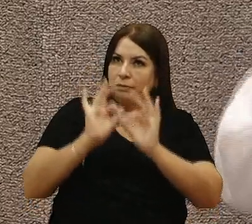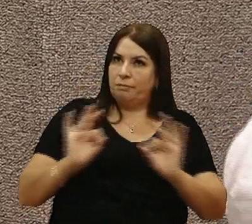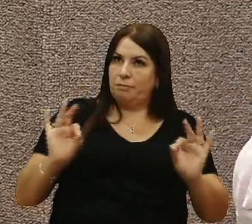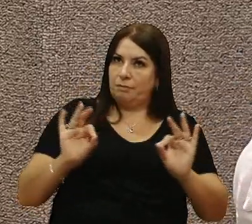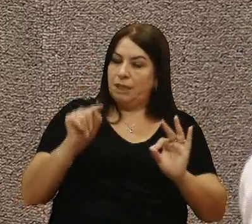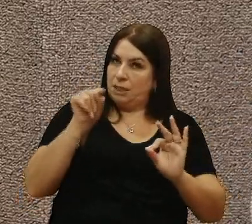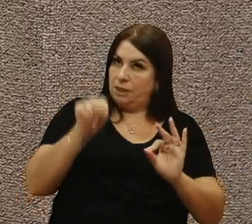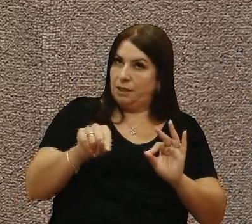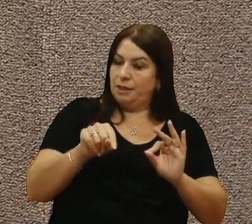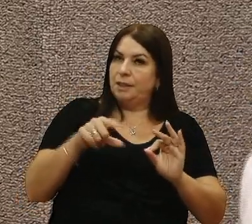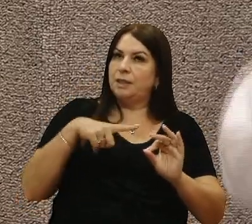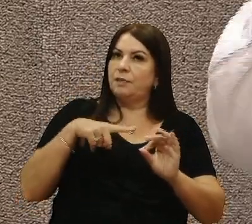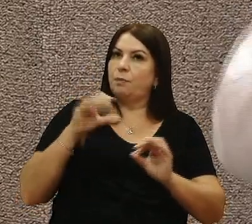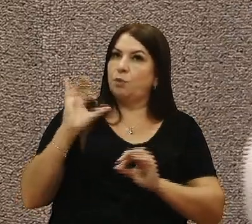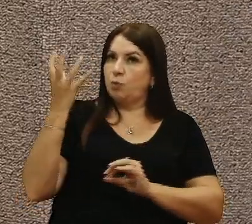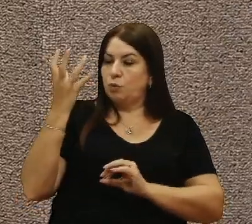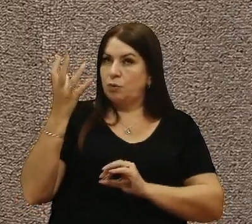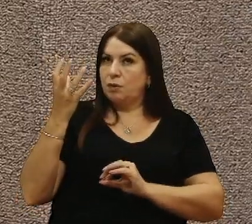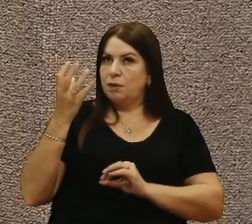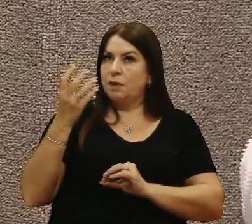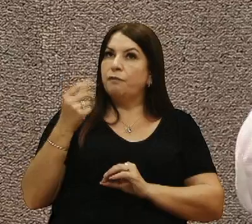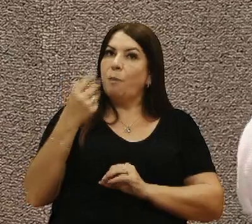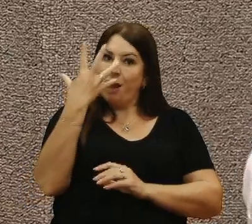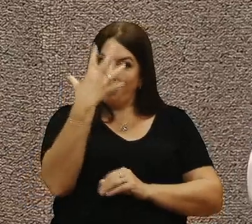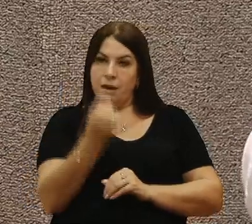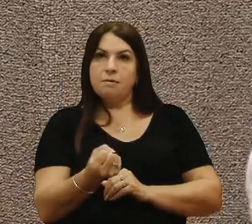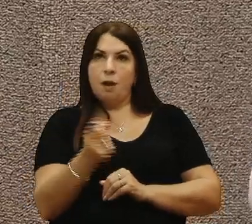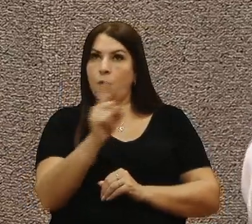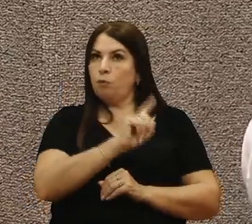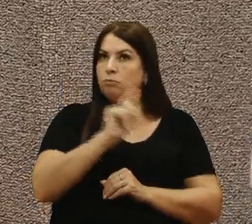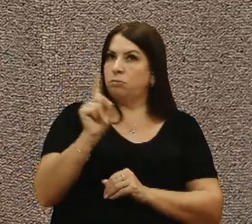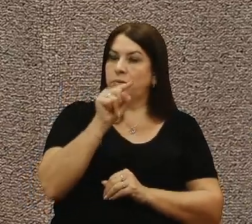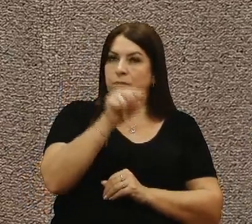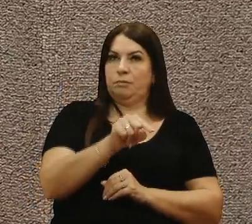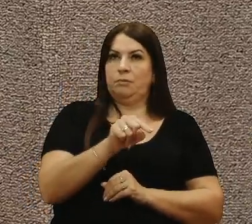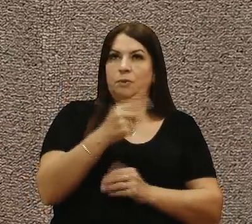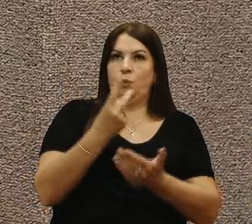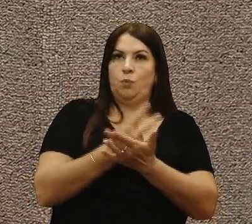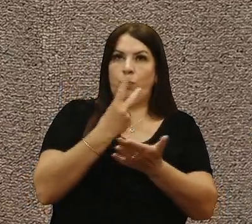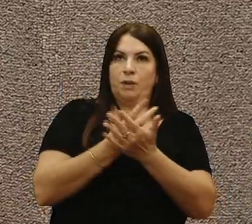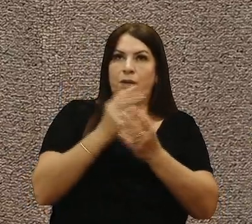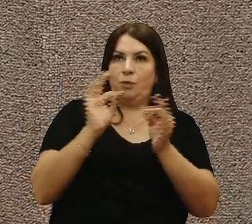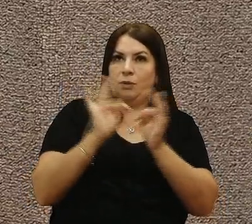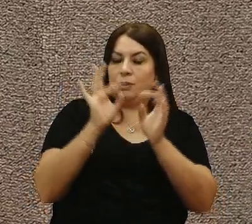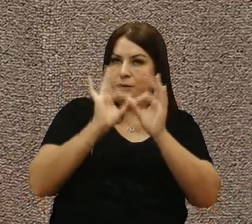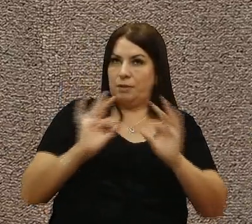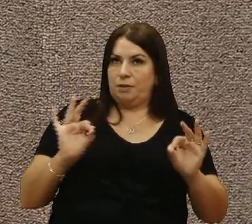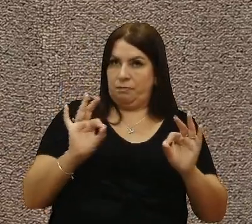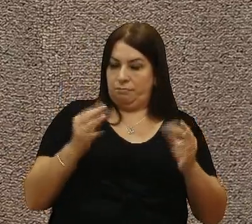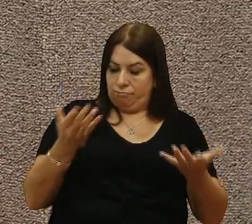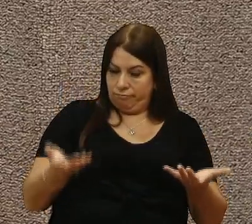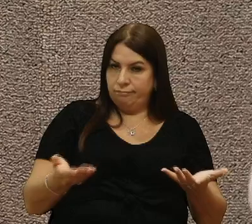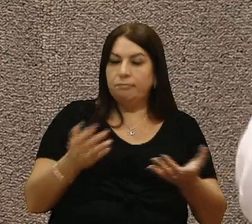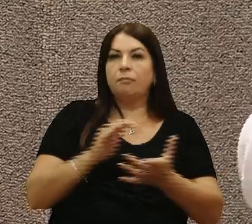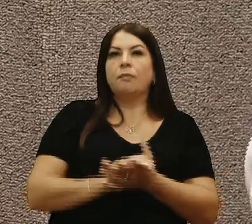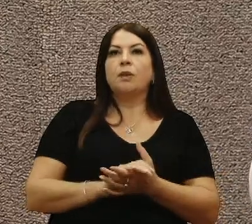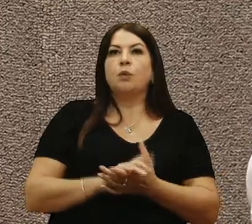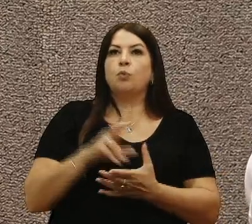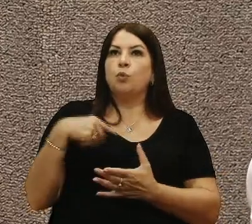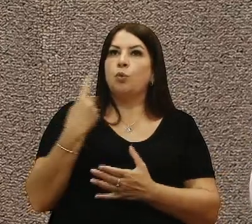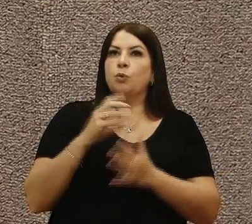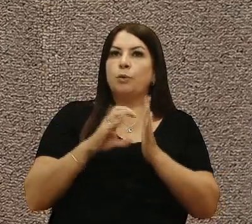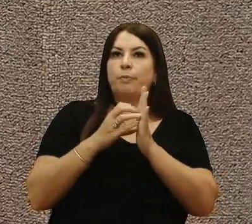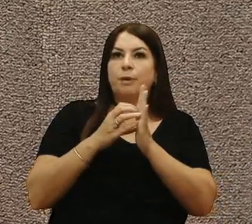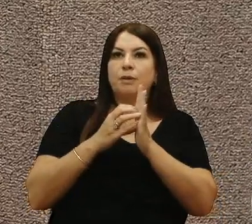E aqui nós vamos decidir se vamos chancelar ou não vamos chancelar um erro material, presidente Edson. Então, a nossa